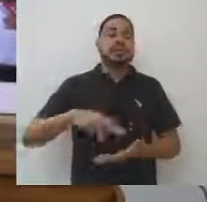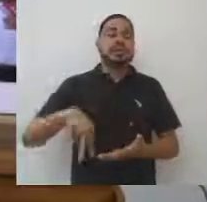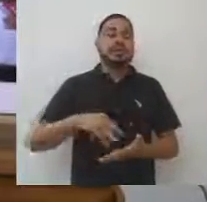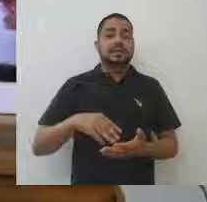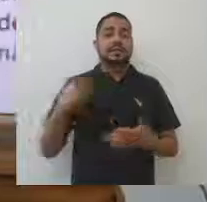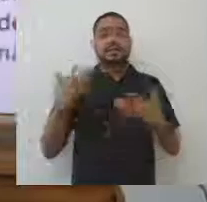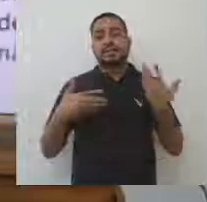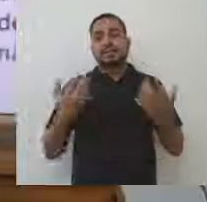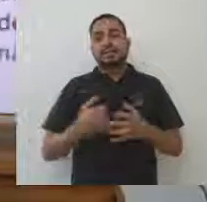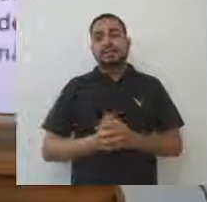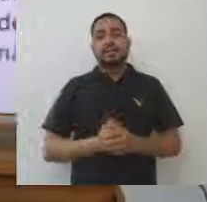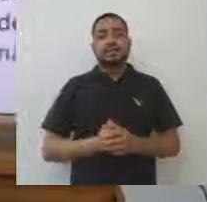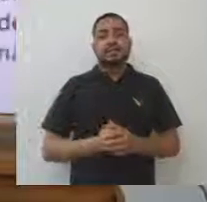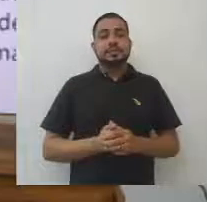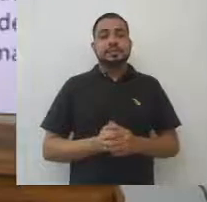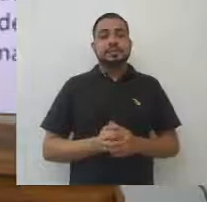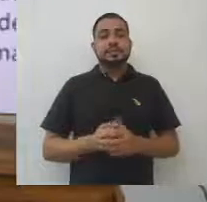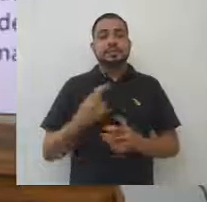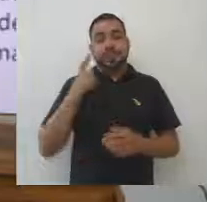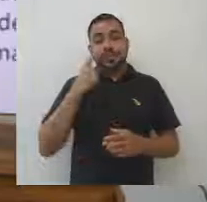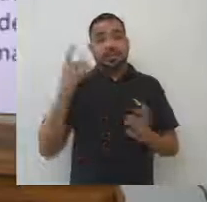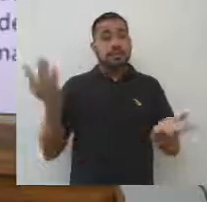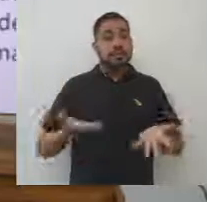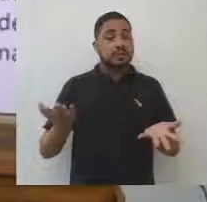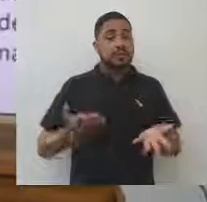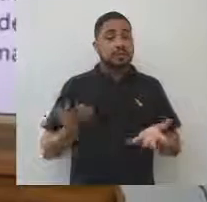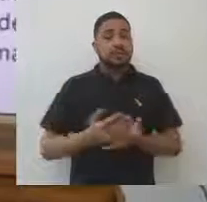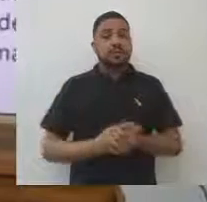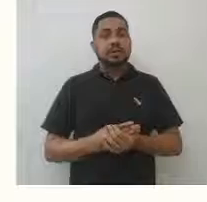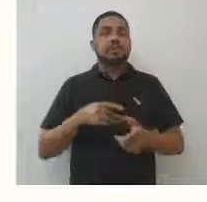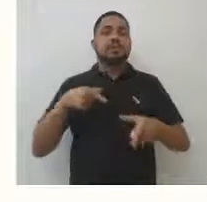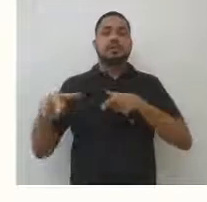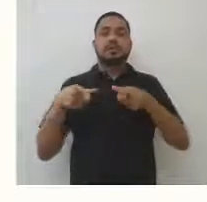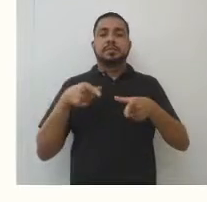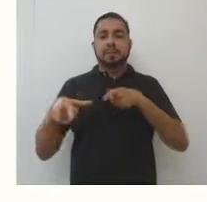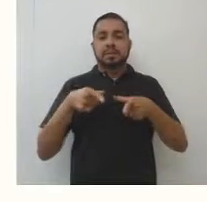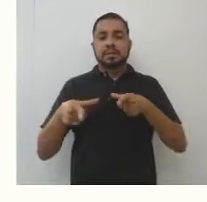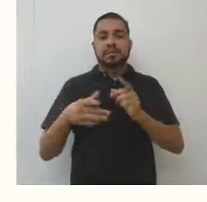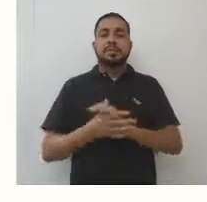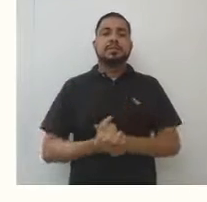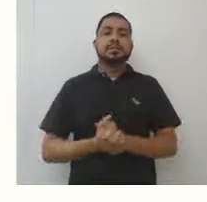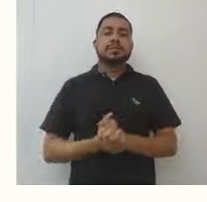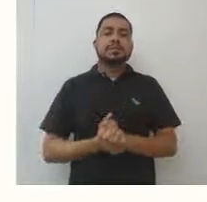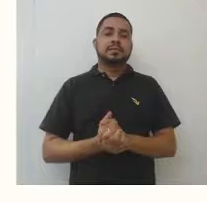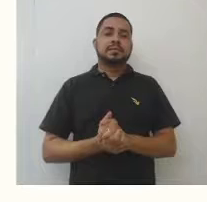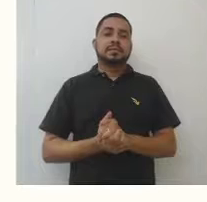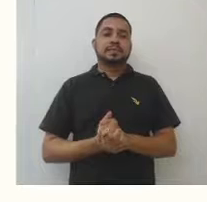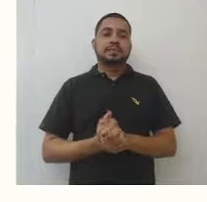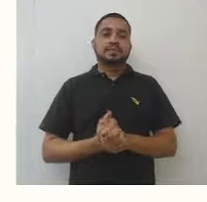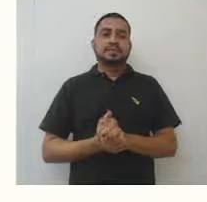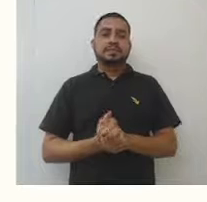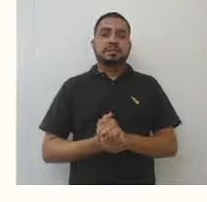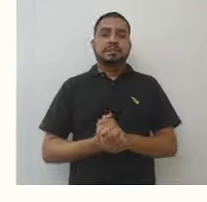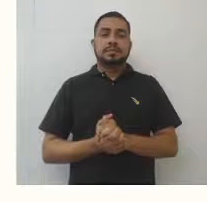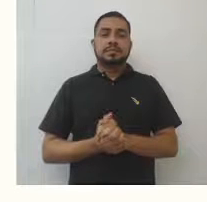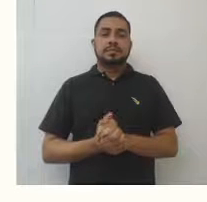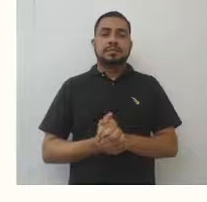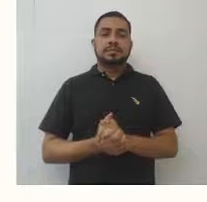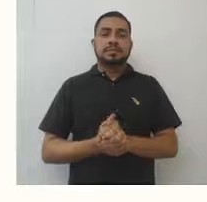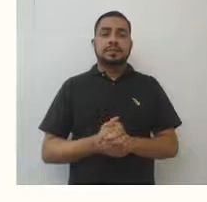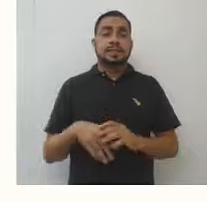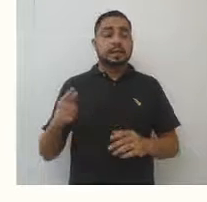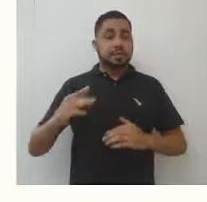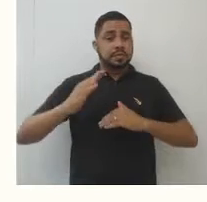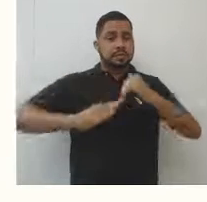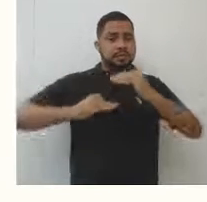lazer. Vamos ver agora a dança no trabalho, gente. Tá certo? O